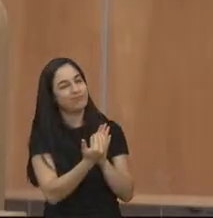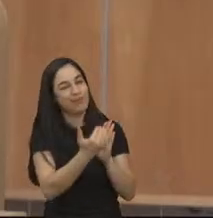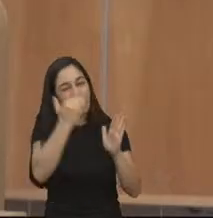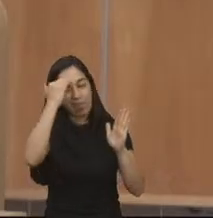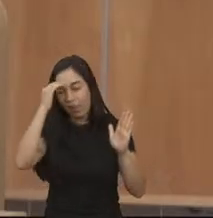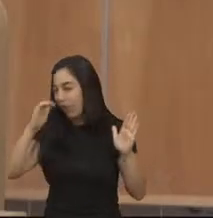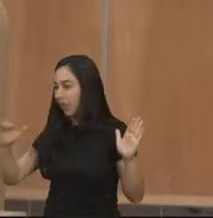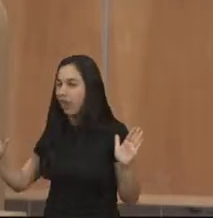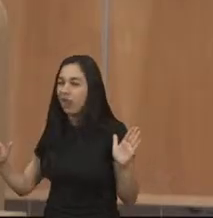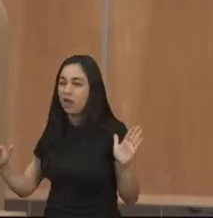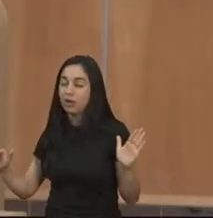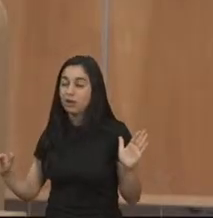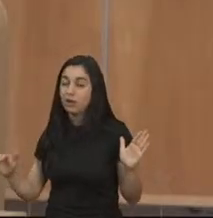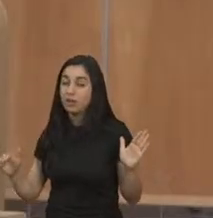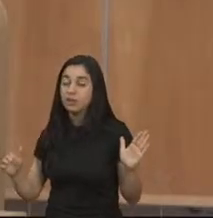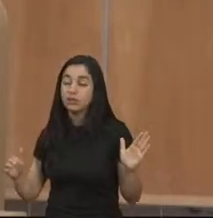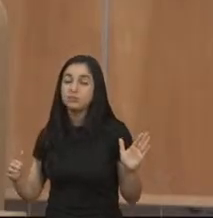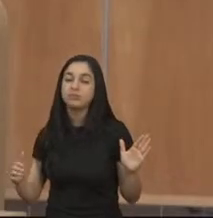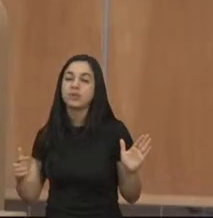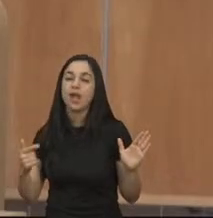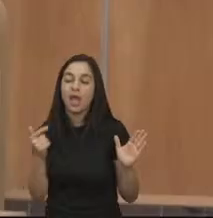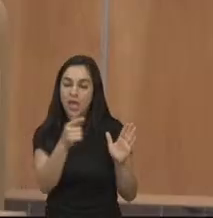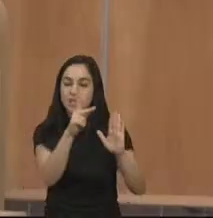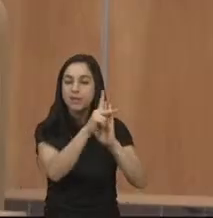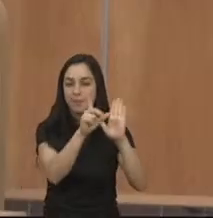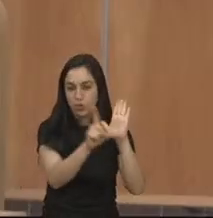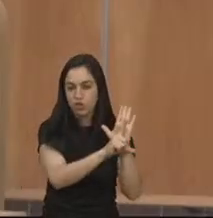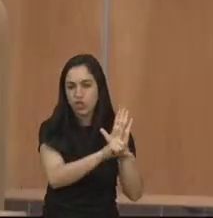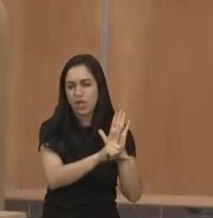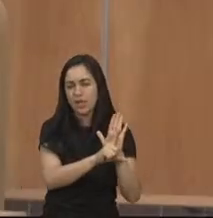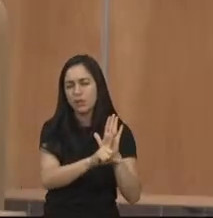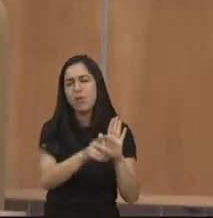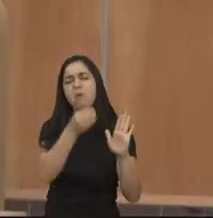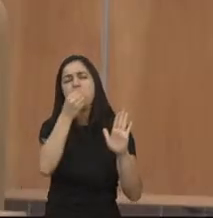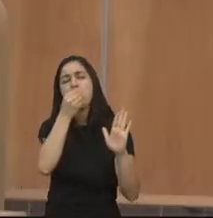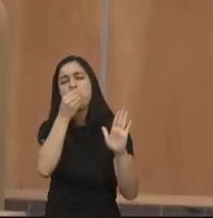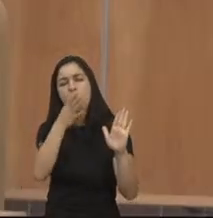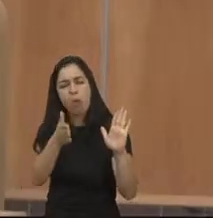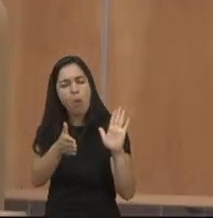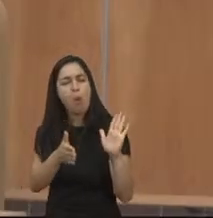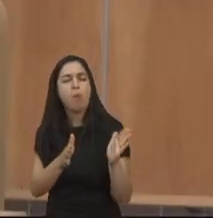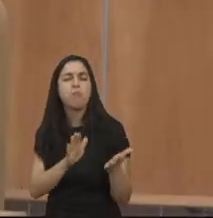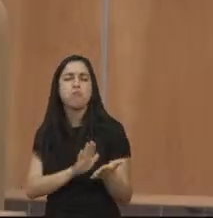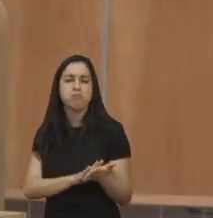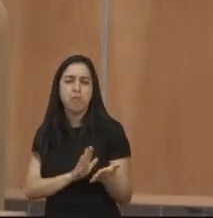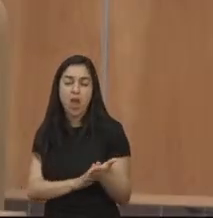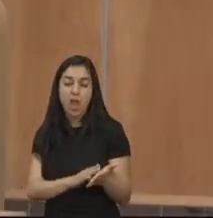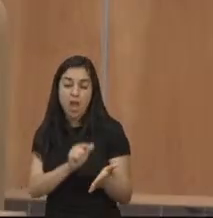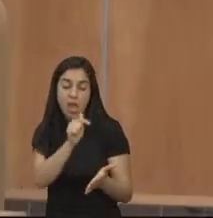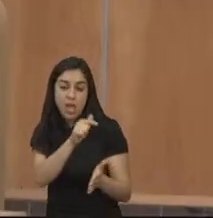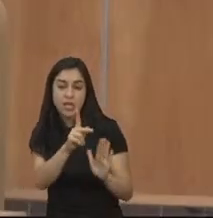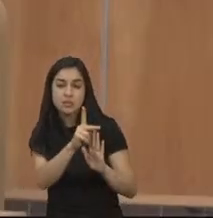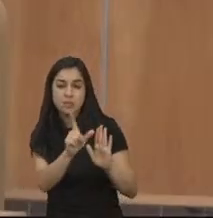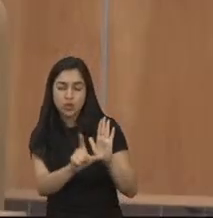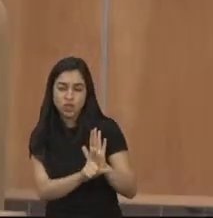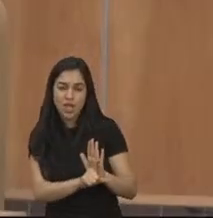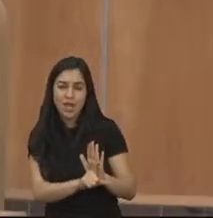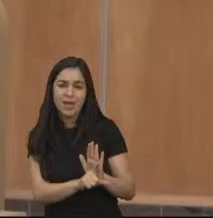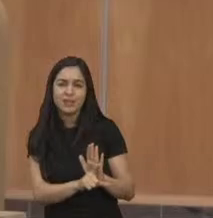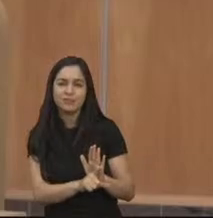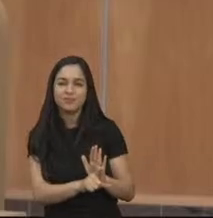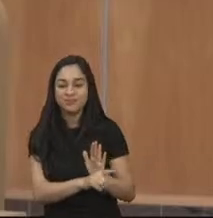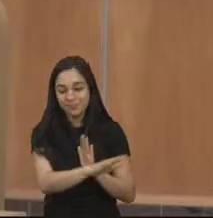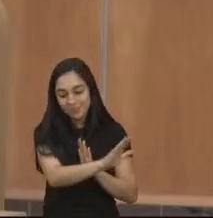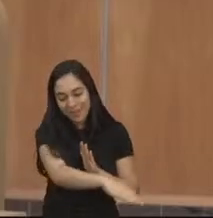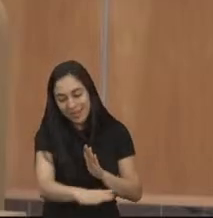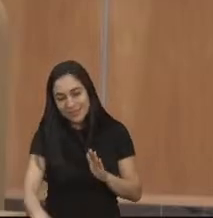espero que com esse projeto Agente de Trânsito Mirim na cidade de Jacareí, a gente,